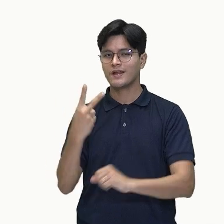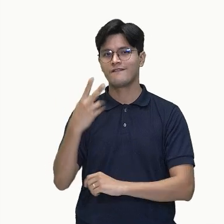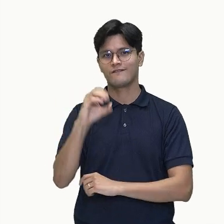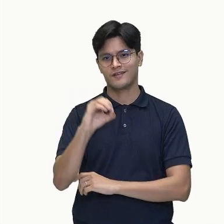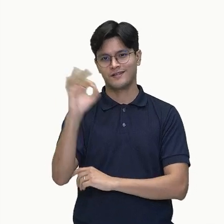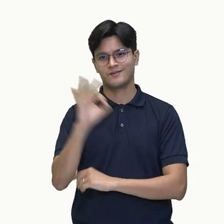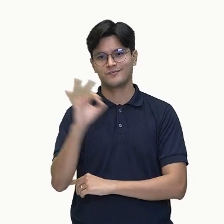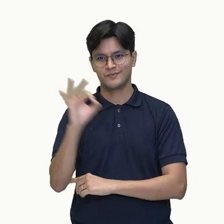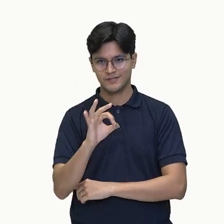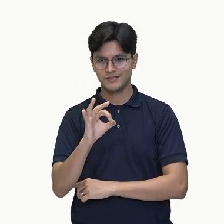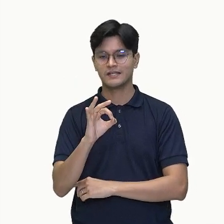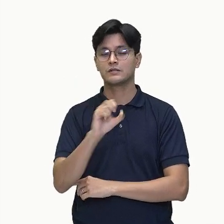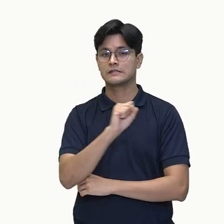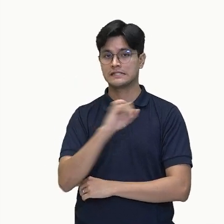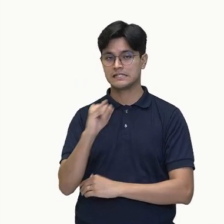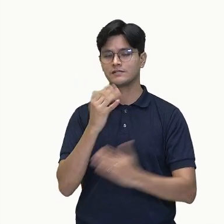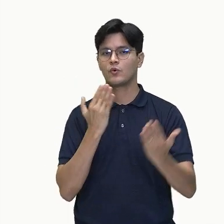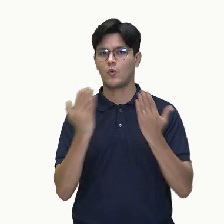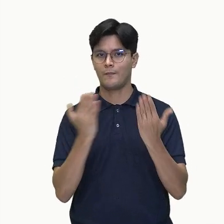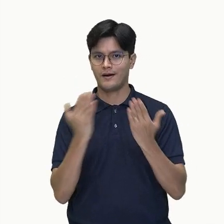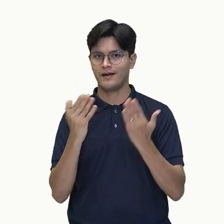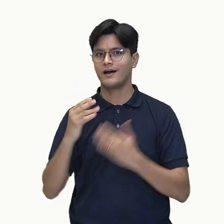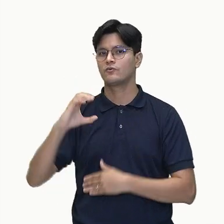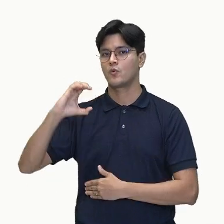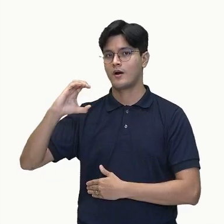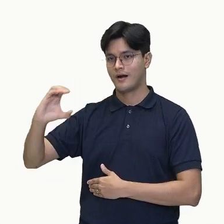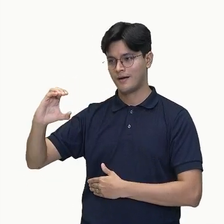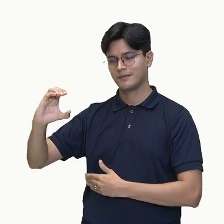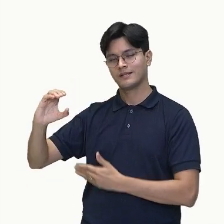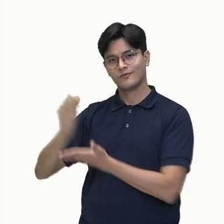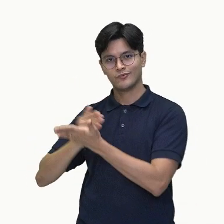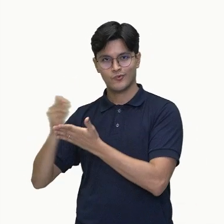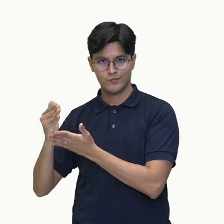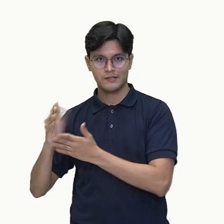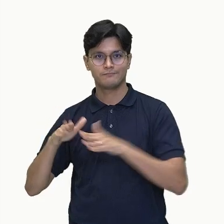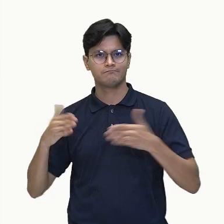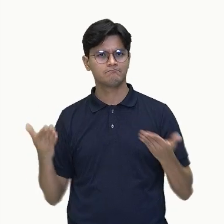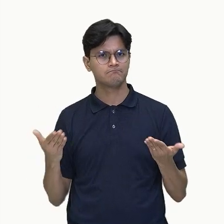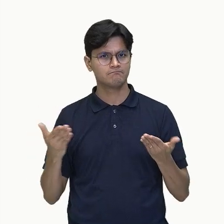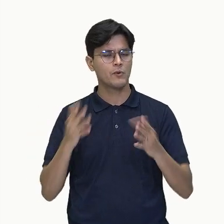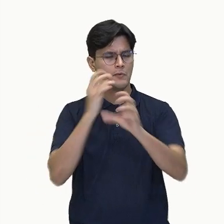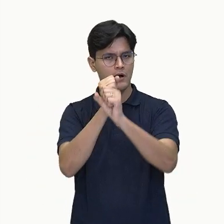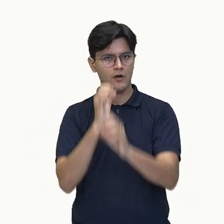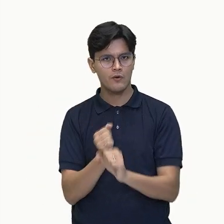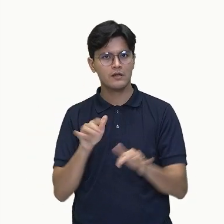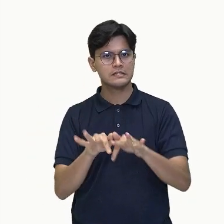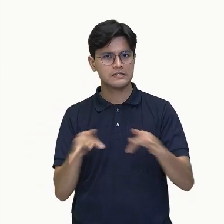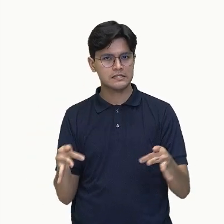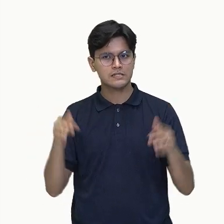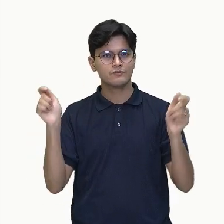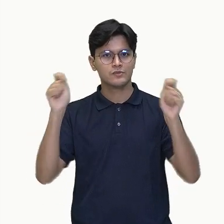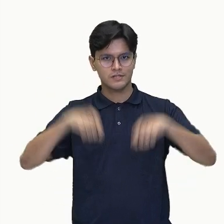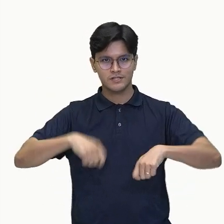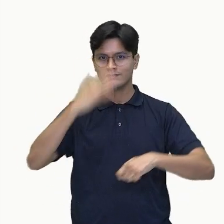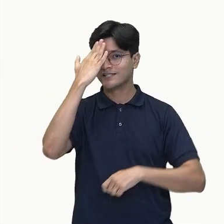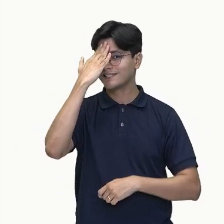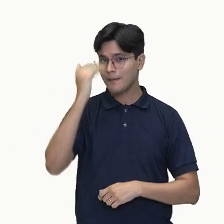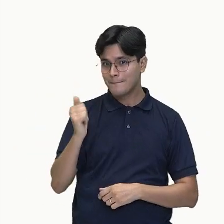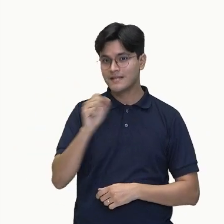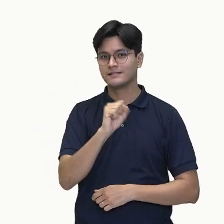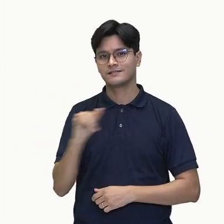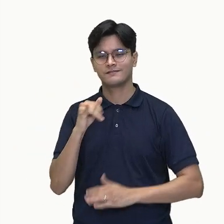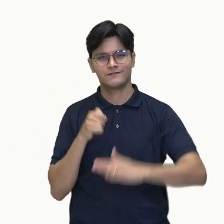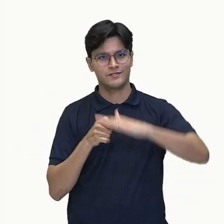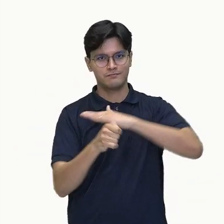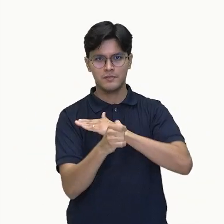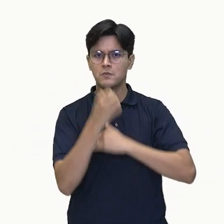o capital inicial. Então, fazendo essa continha simples, a gente consegue determinar se é vantajoso ou não